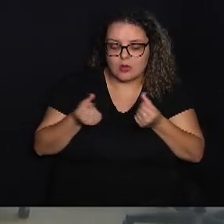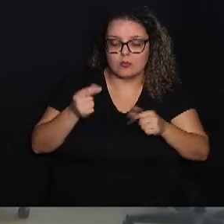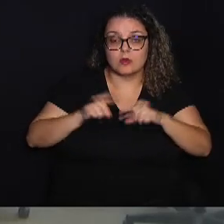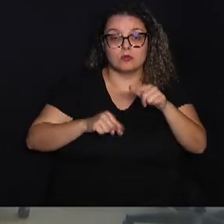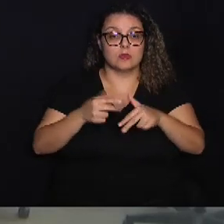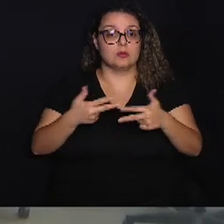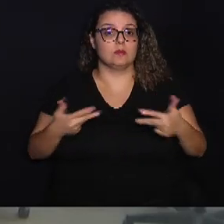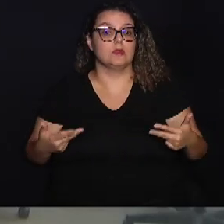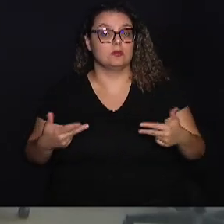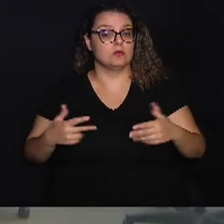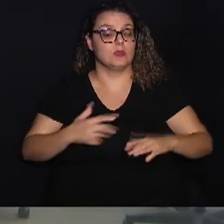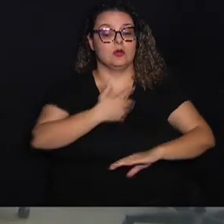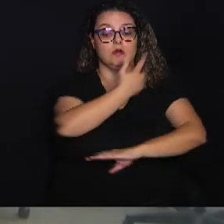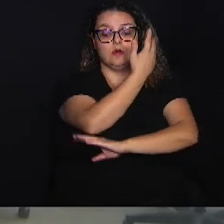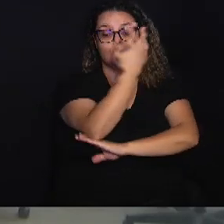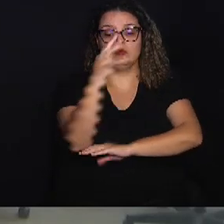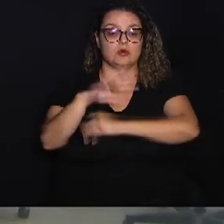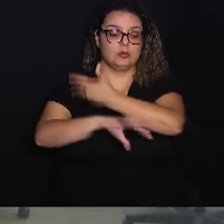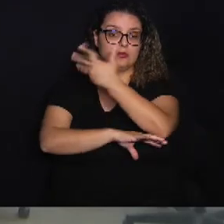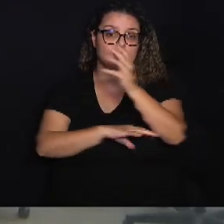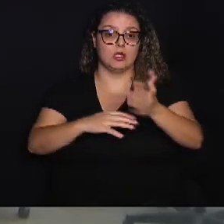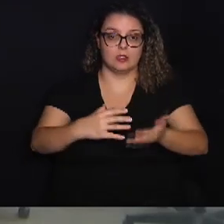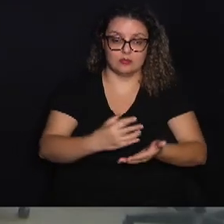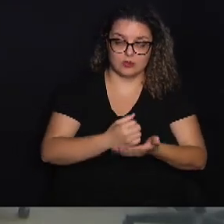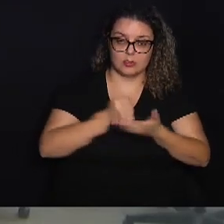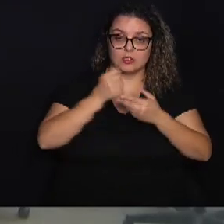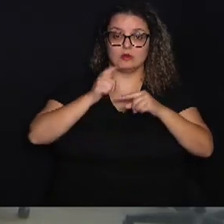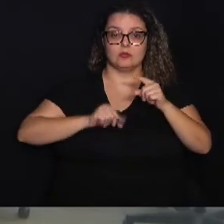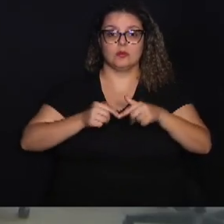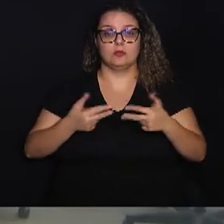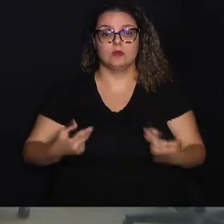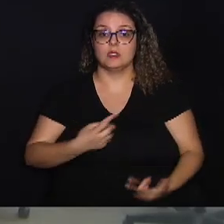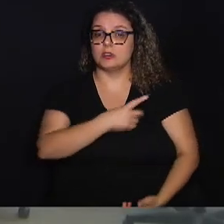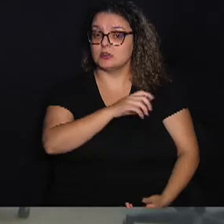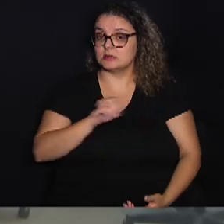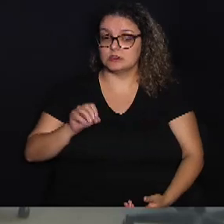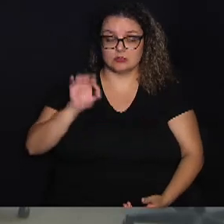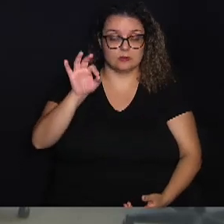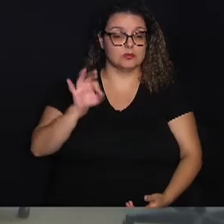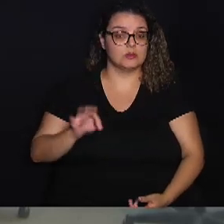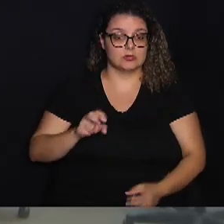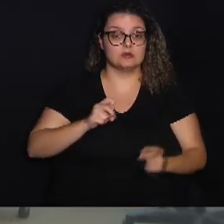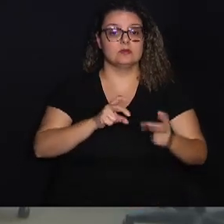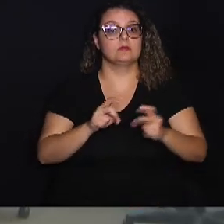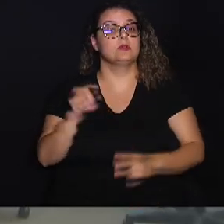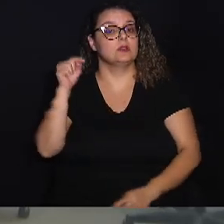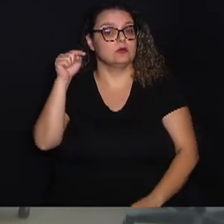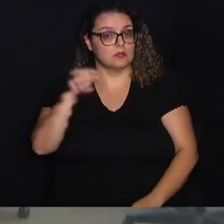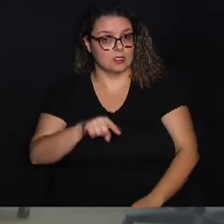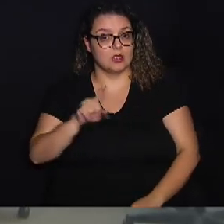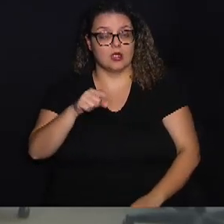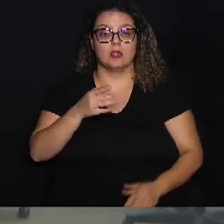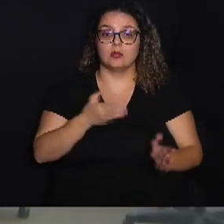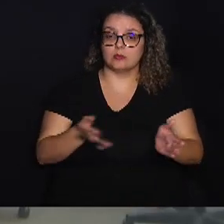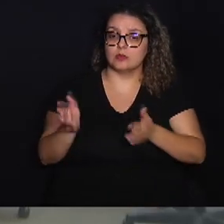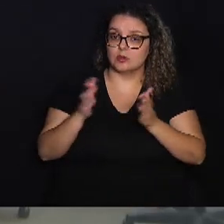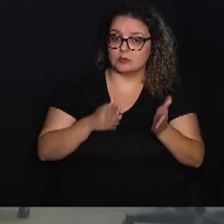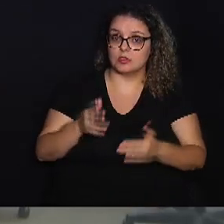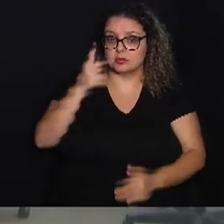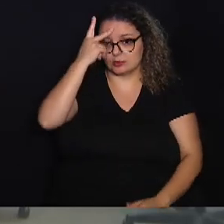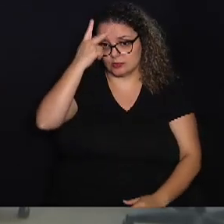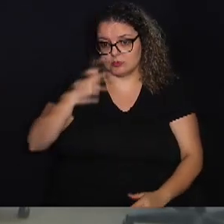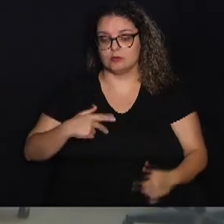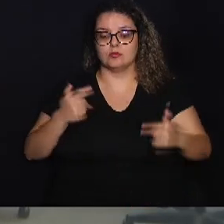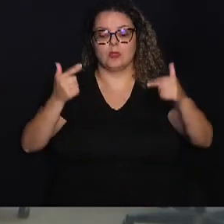obtidos diretamente da natureza 100% dos produtos vendidos lá são produzidos no próprio